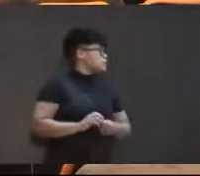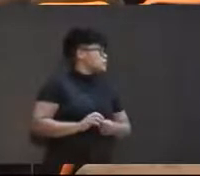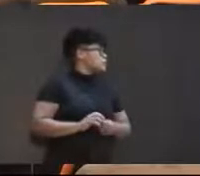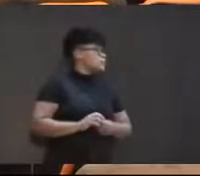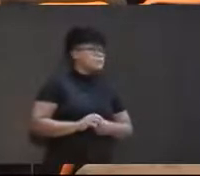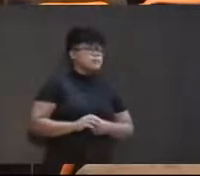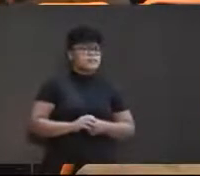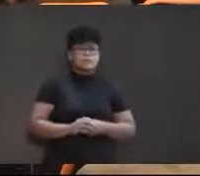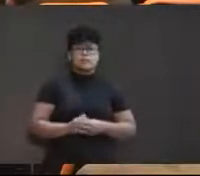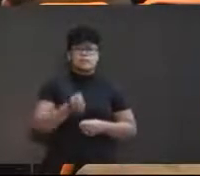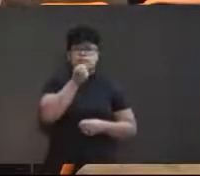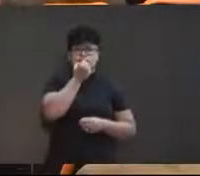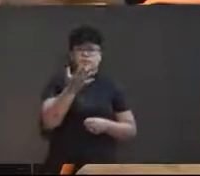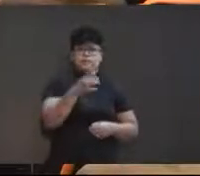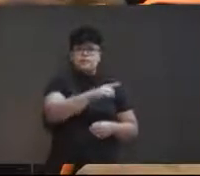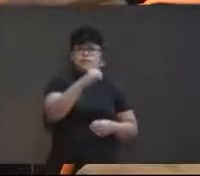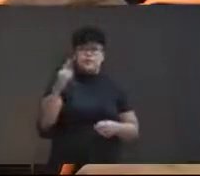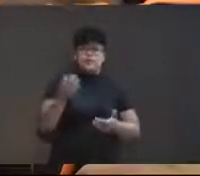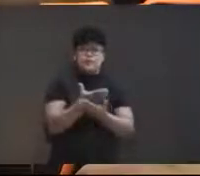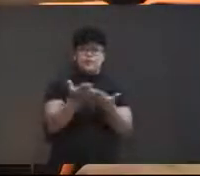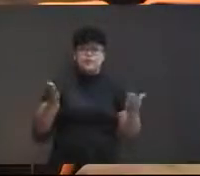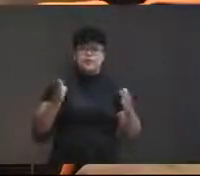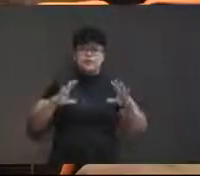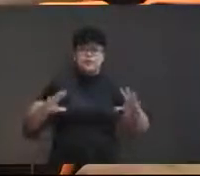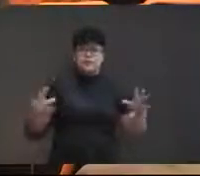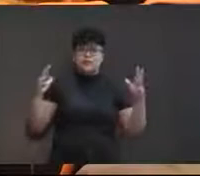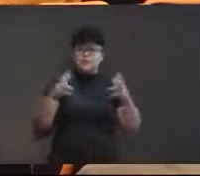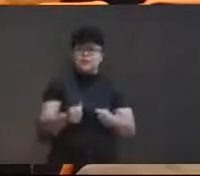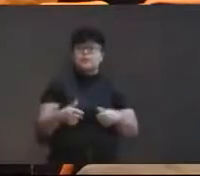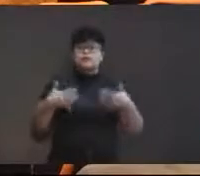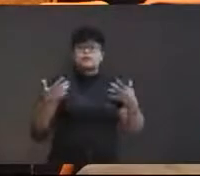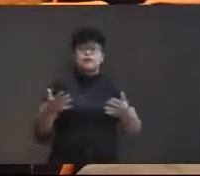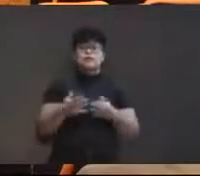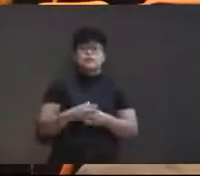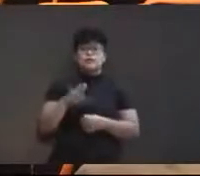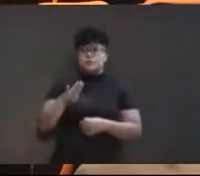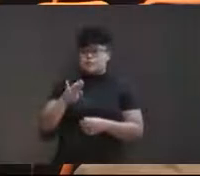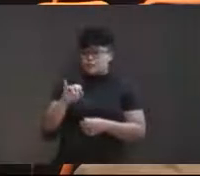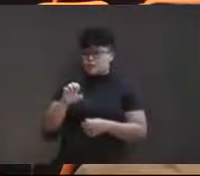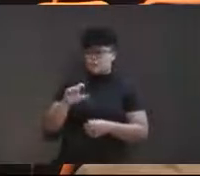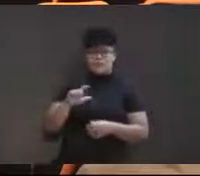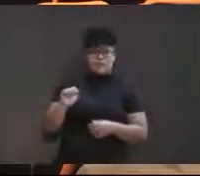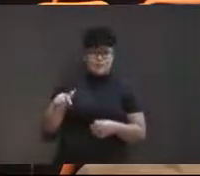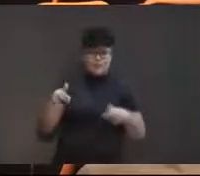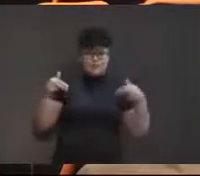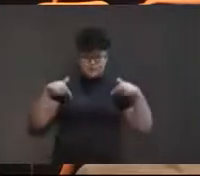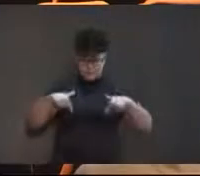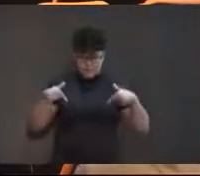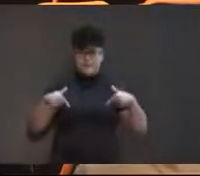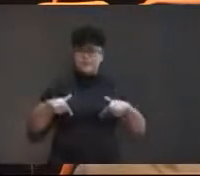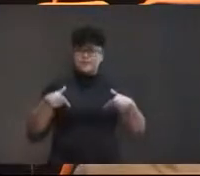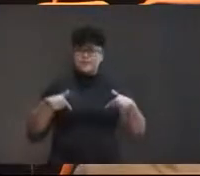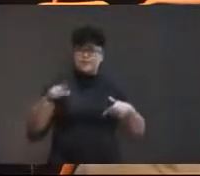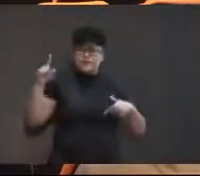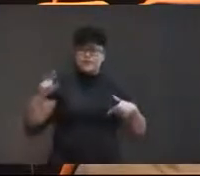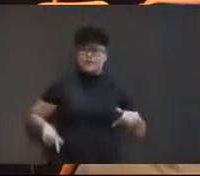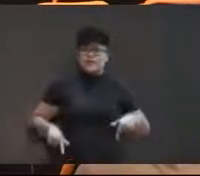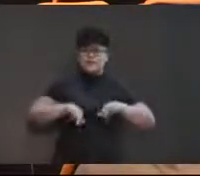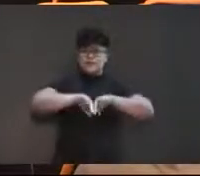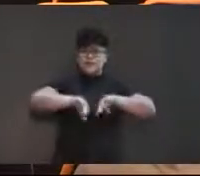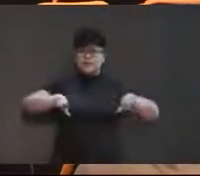Oi bom dia a todos como a Bienal é da diversidade né e também da diversidade